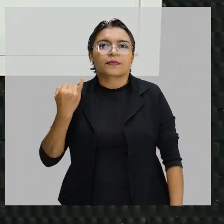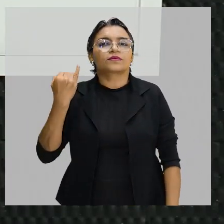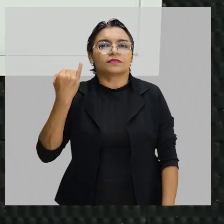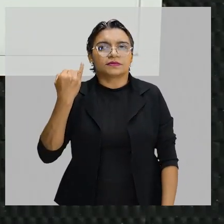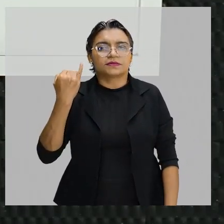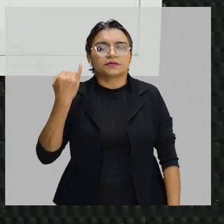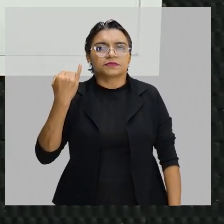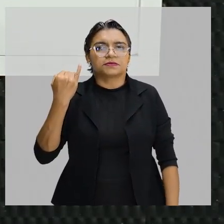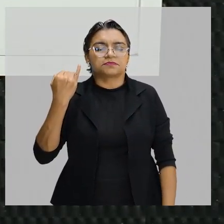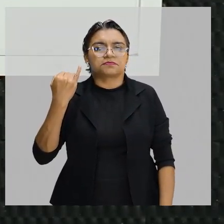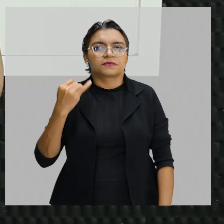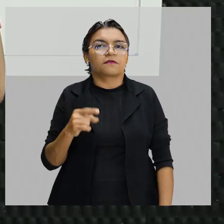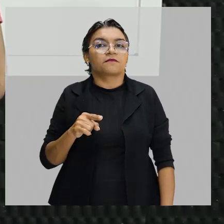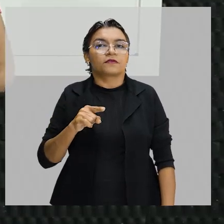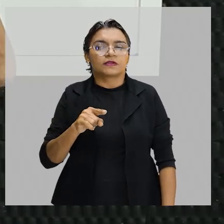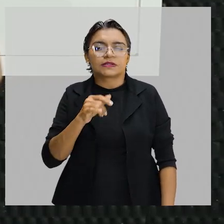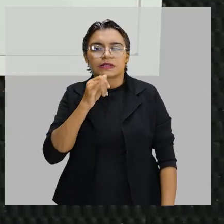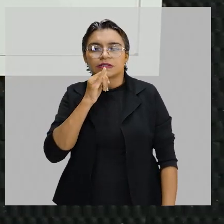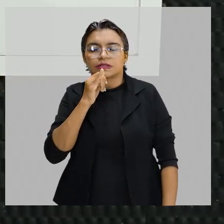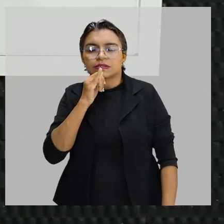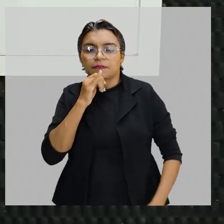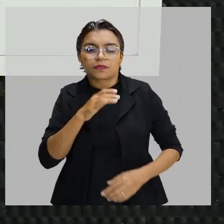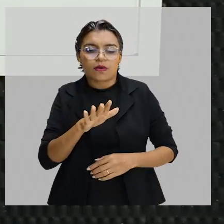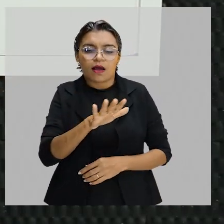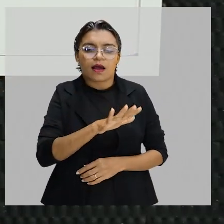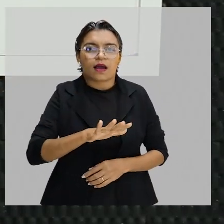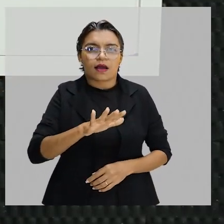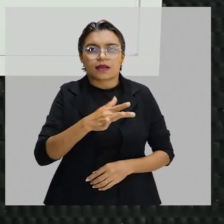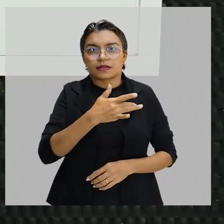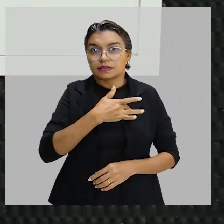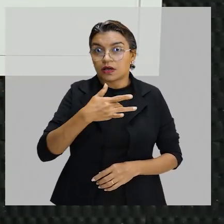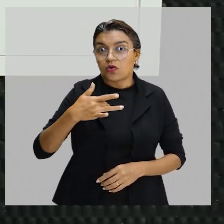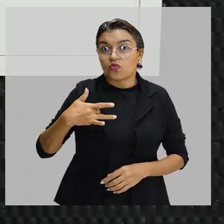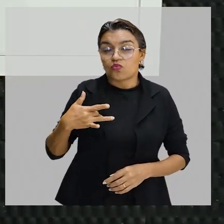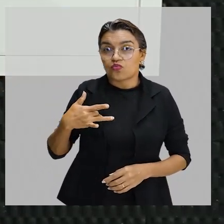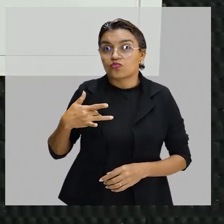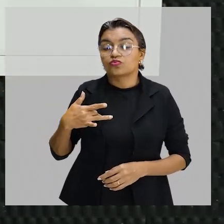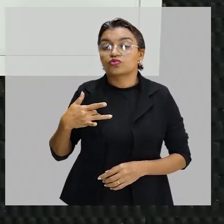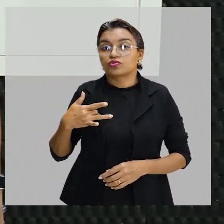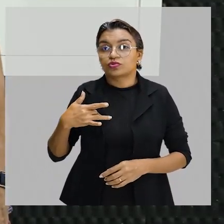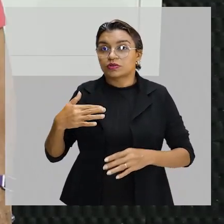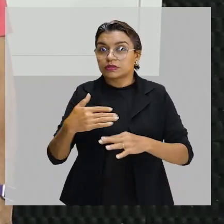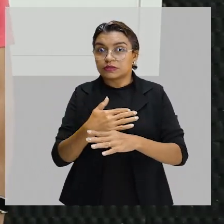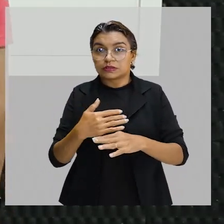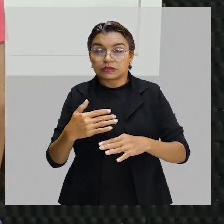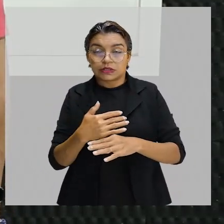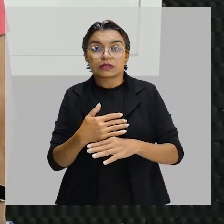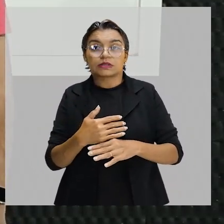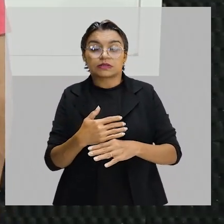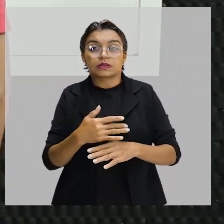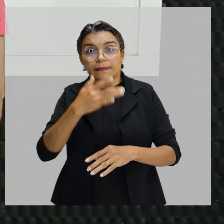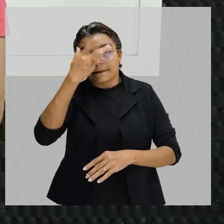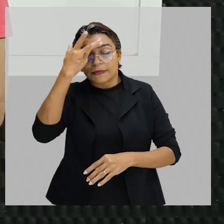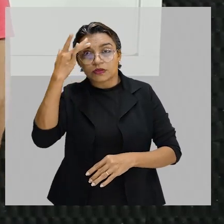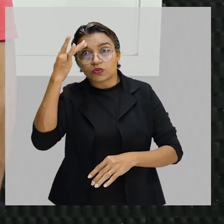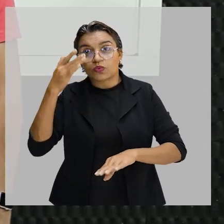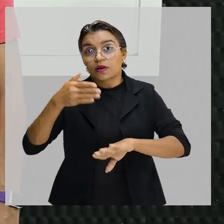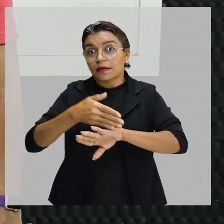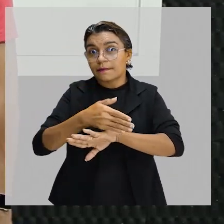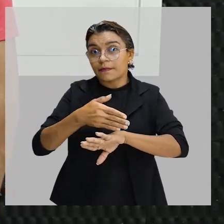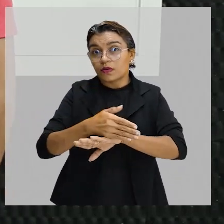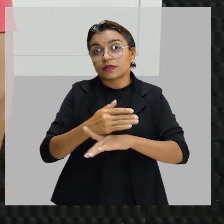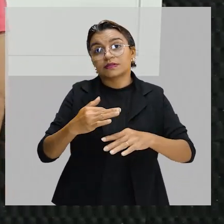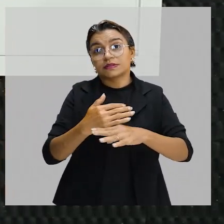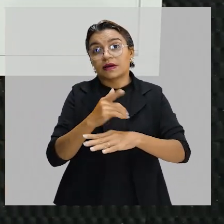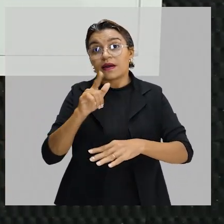termômetro para você medir a saúde de uma cidade e daquele que habita a cidade, ou seja, do próprio